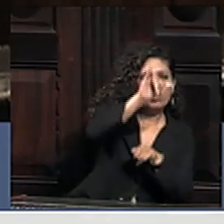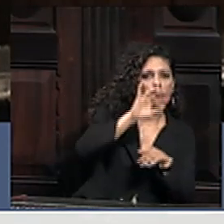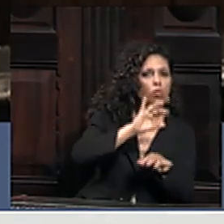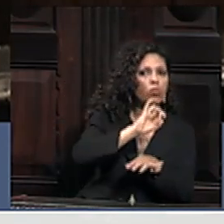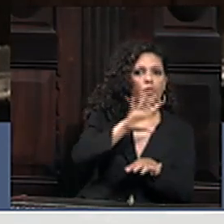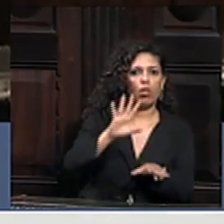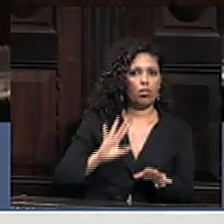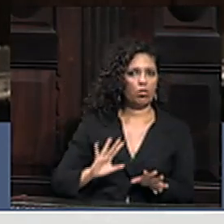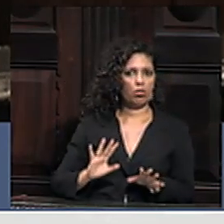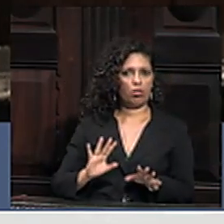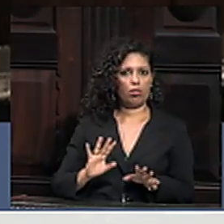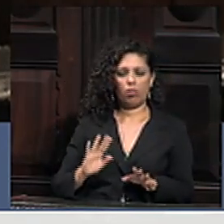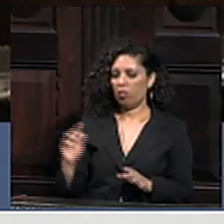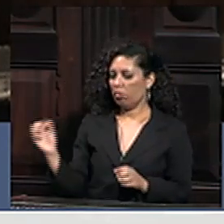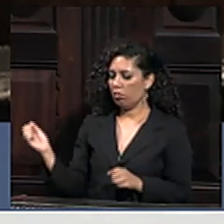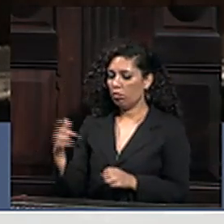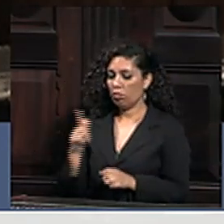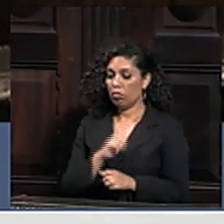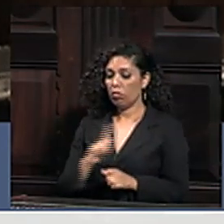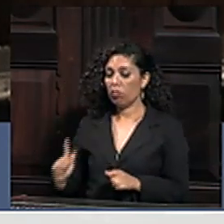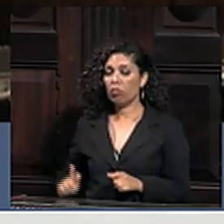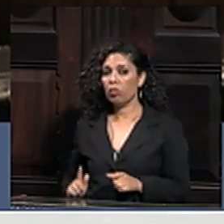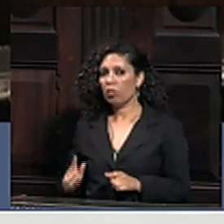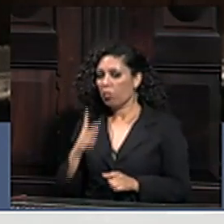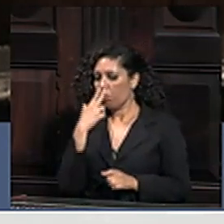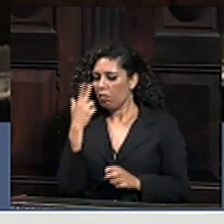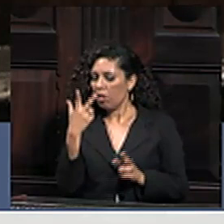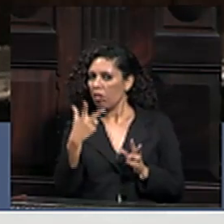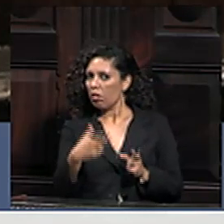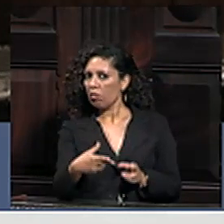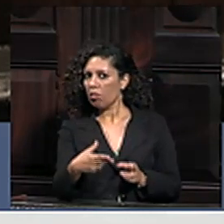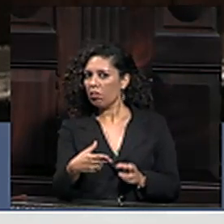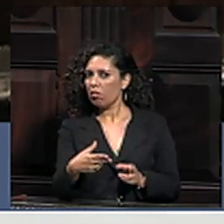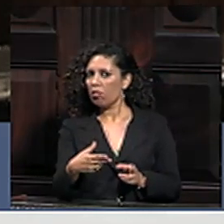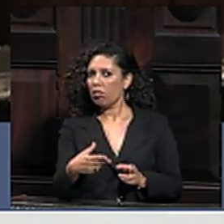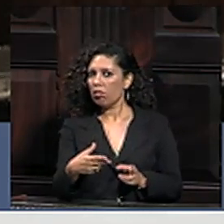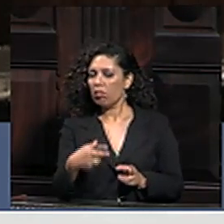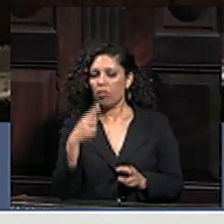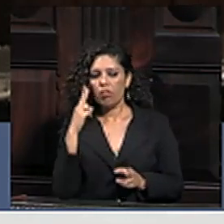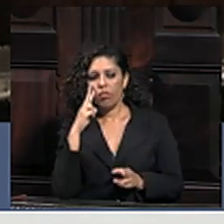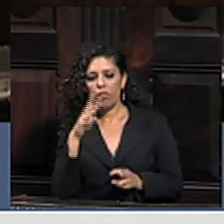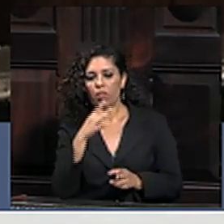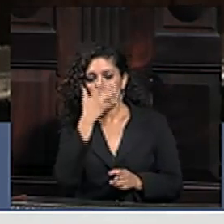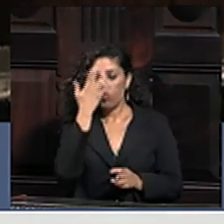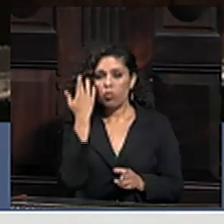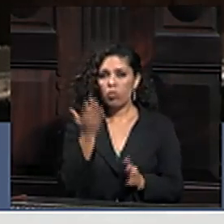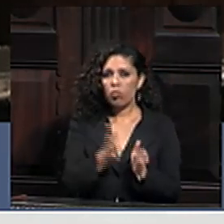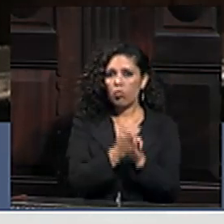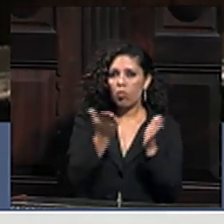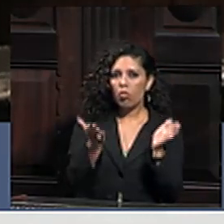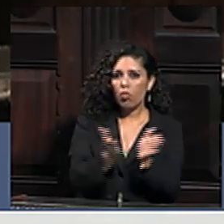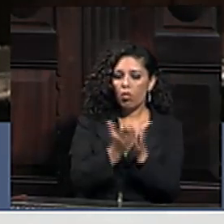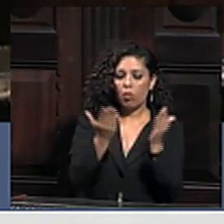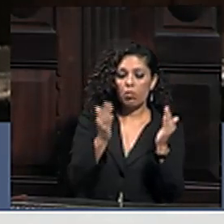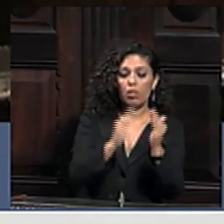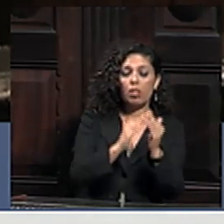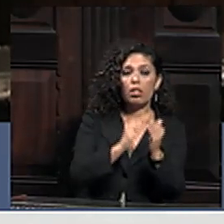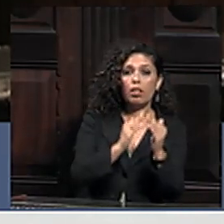com olhar que merece, como Brizola olhou. Por que não